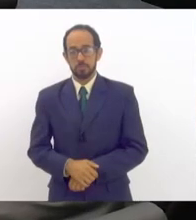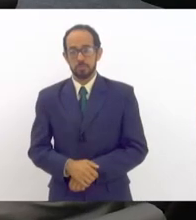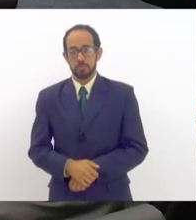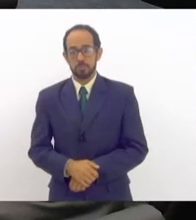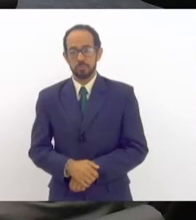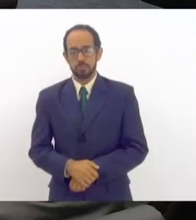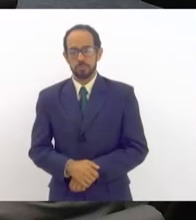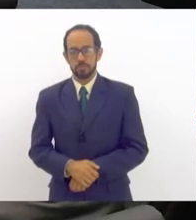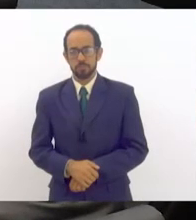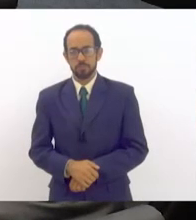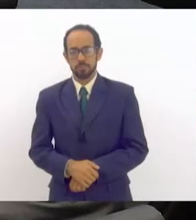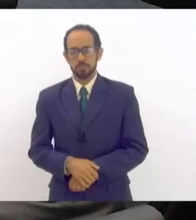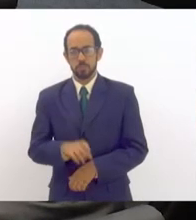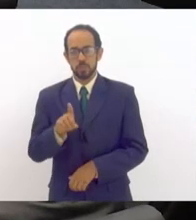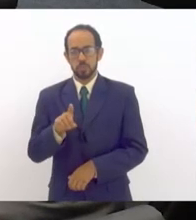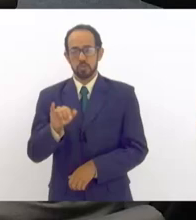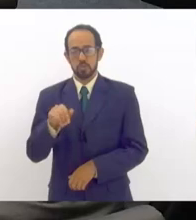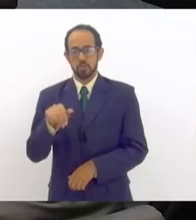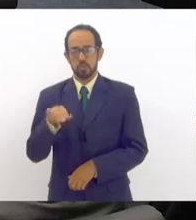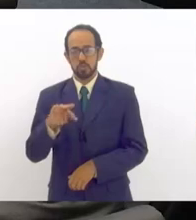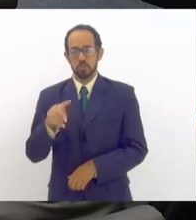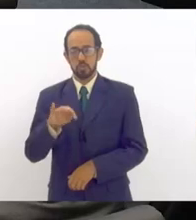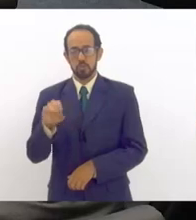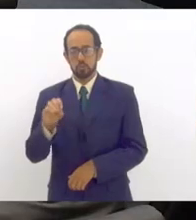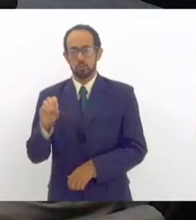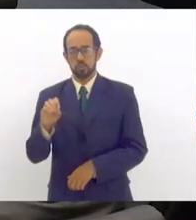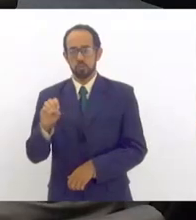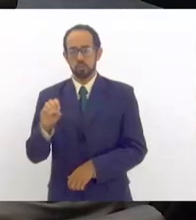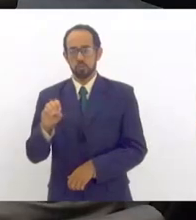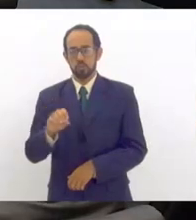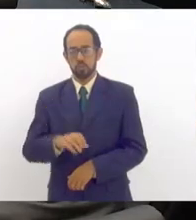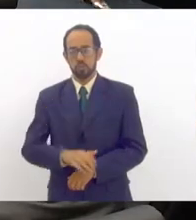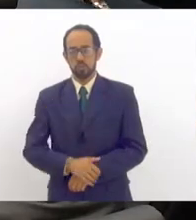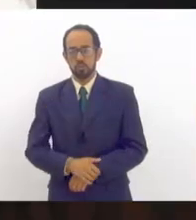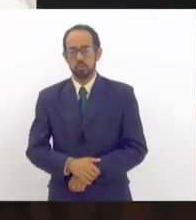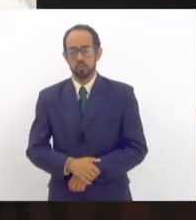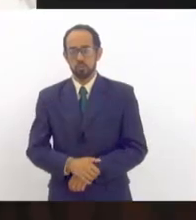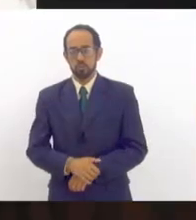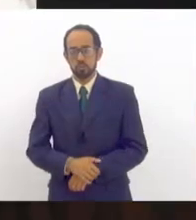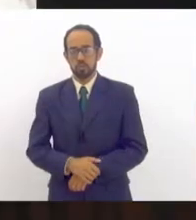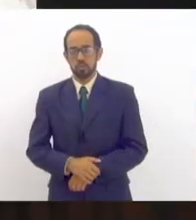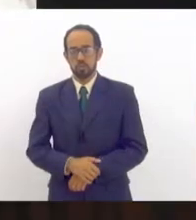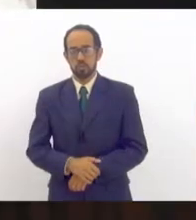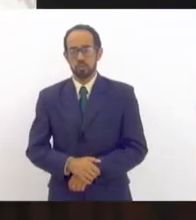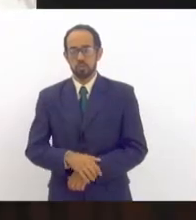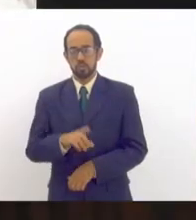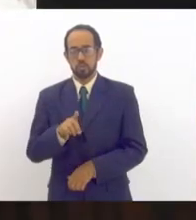nosso Dionísio Lins ruas